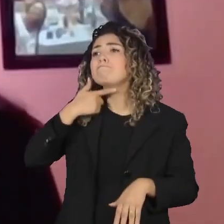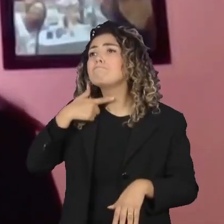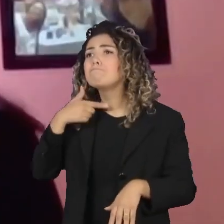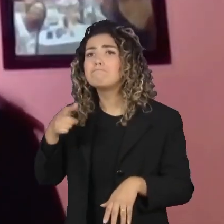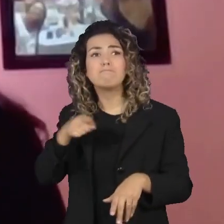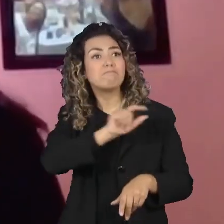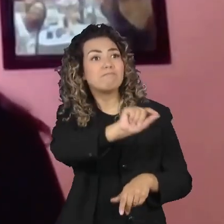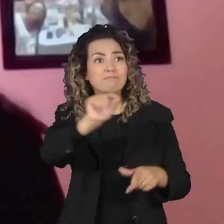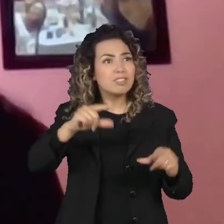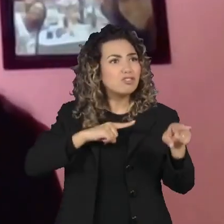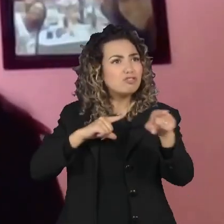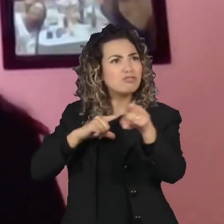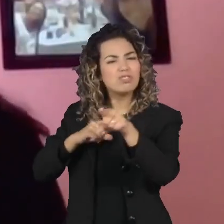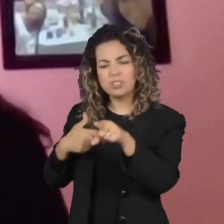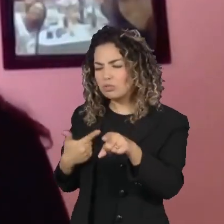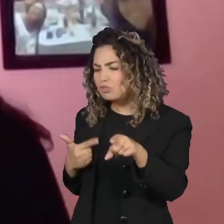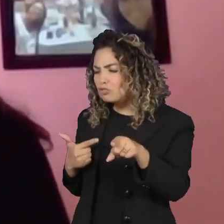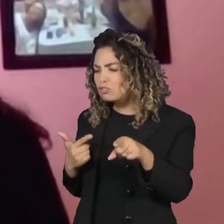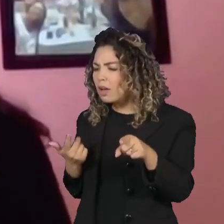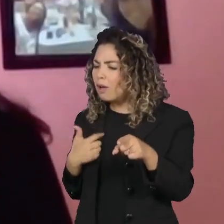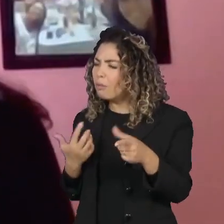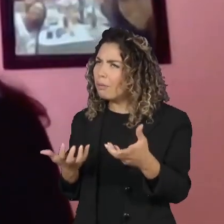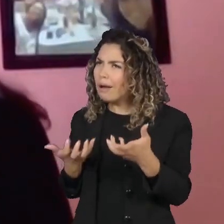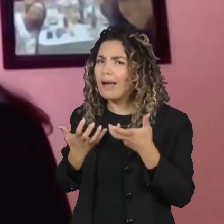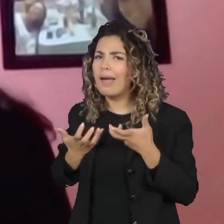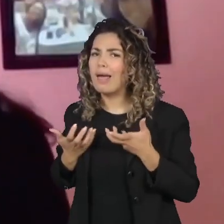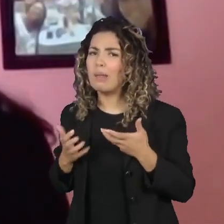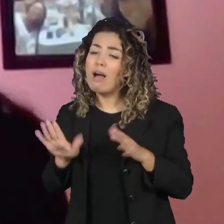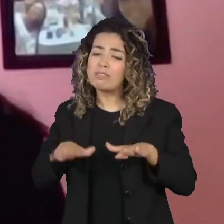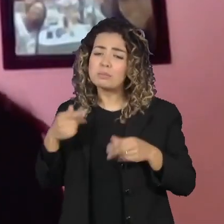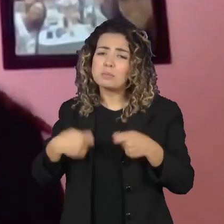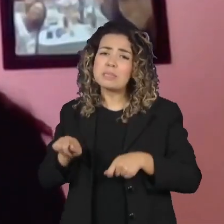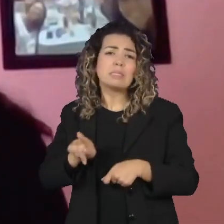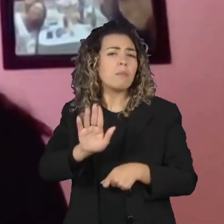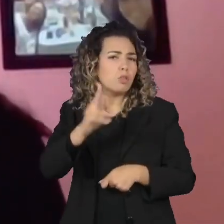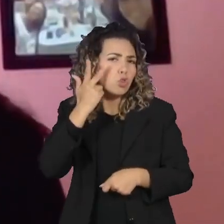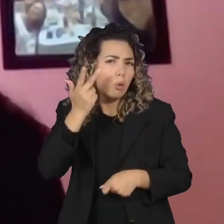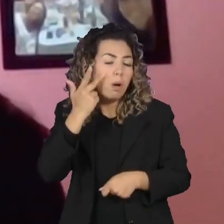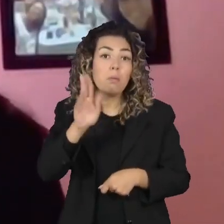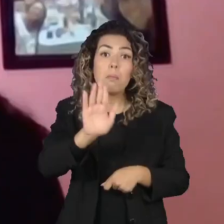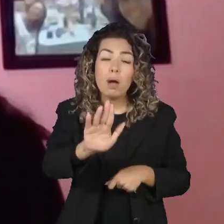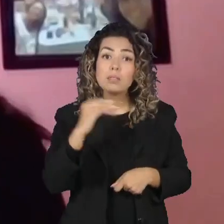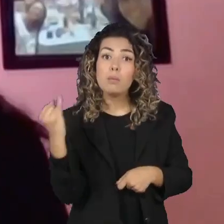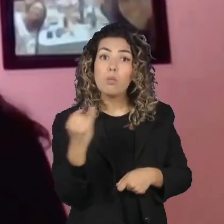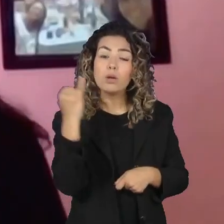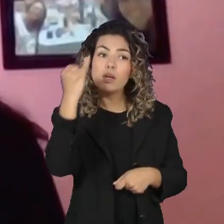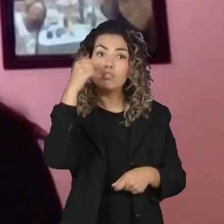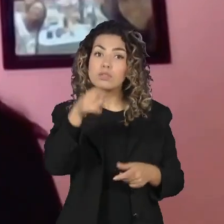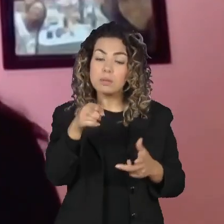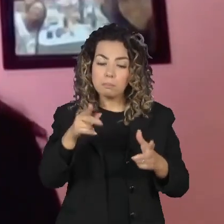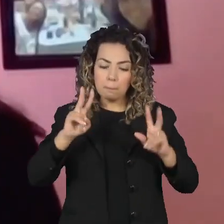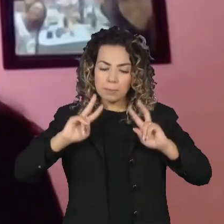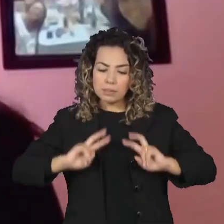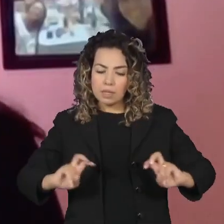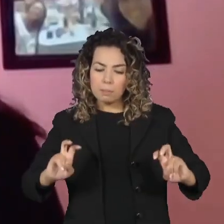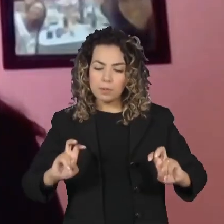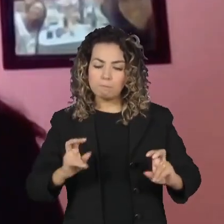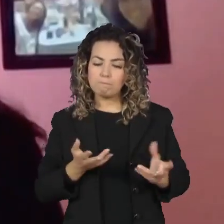mundo comprando. Então, o ideal é que a gente pare para pensar em quais são as coisas que eu tenho